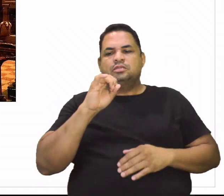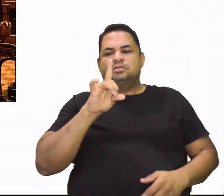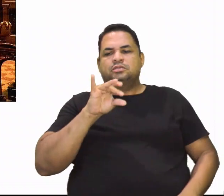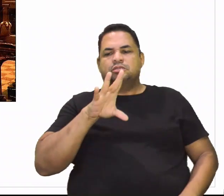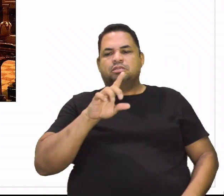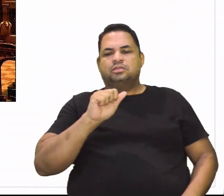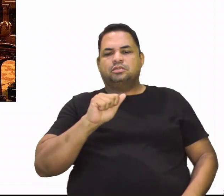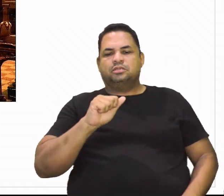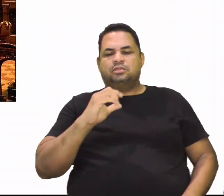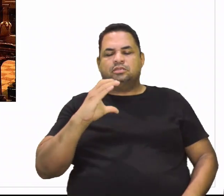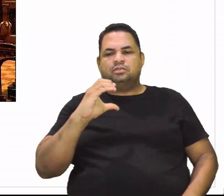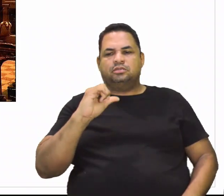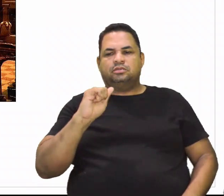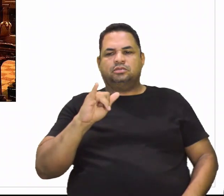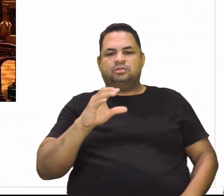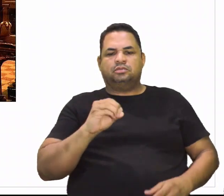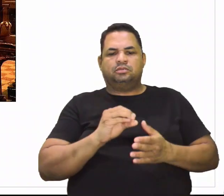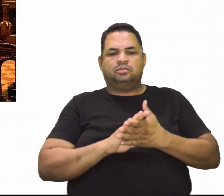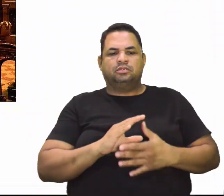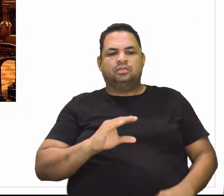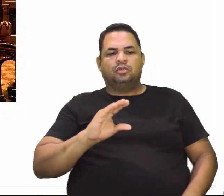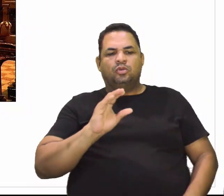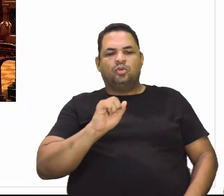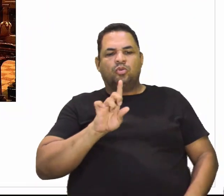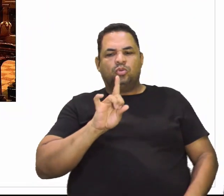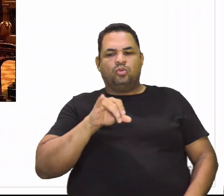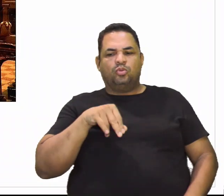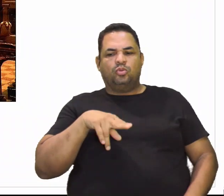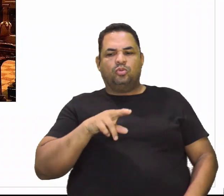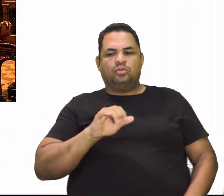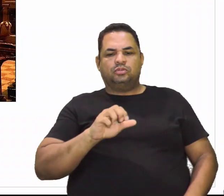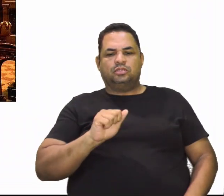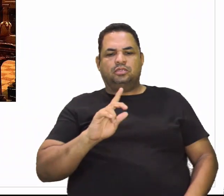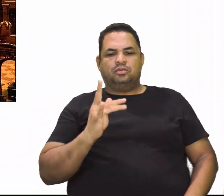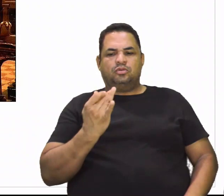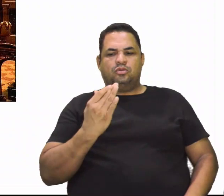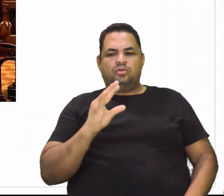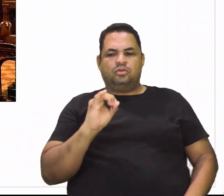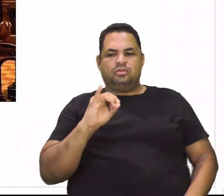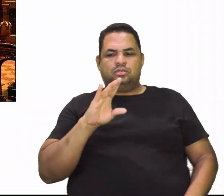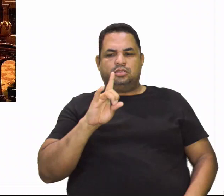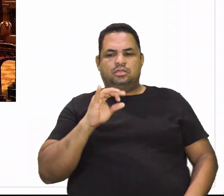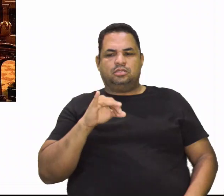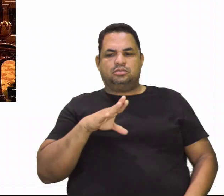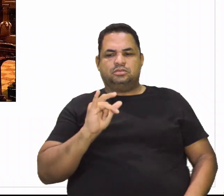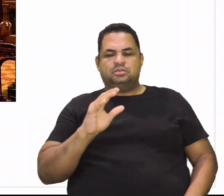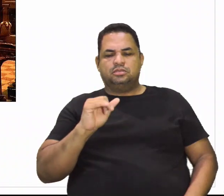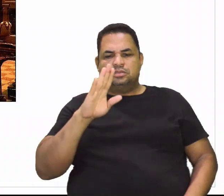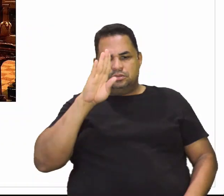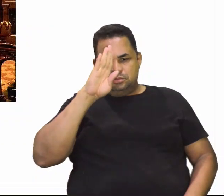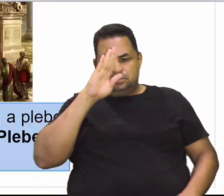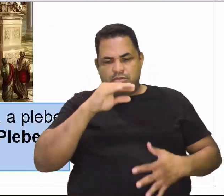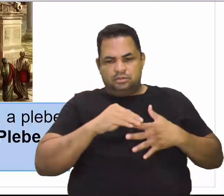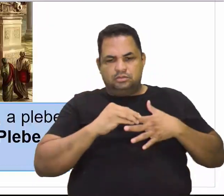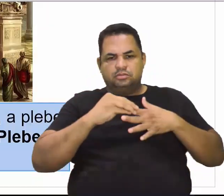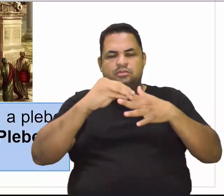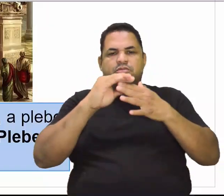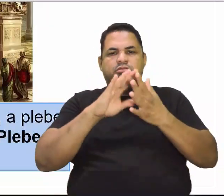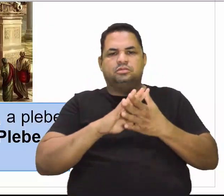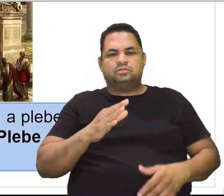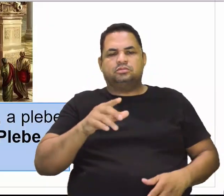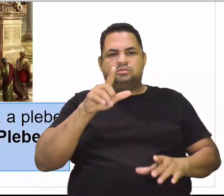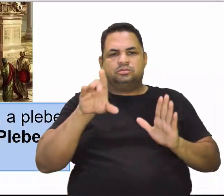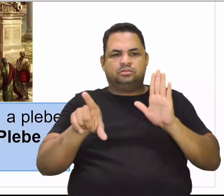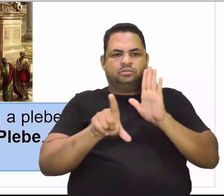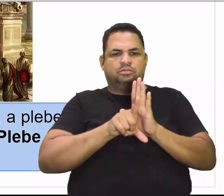a lei ogúnia, a lei hortência, são as principais leis. Alunos, fique atento nessa